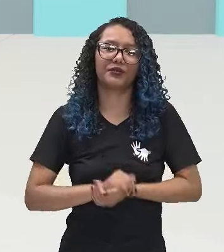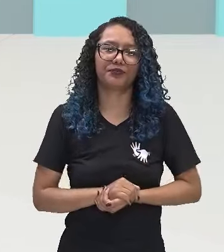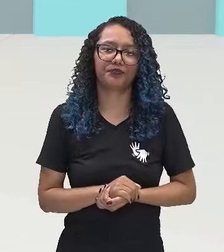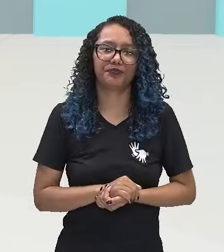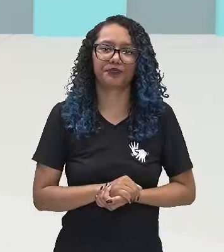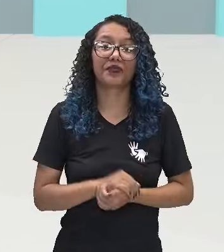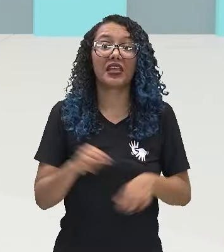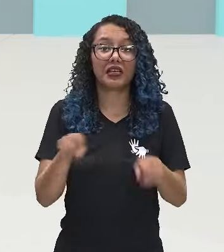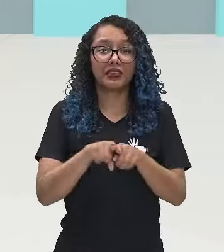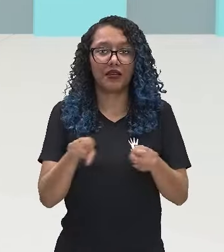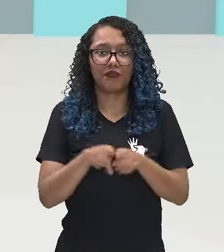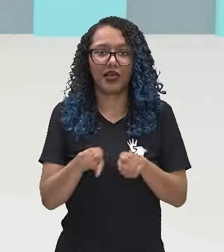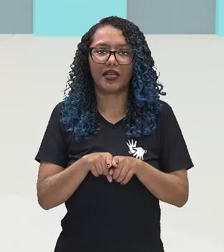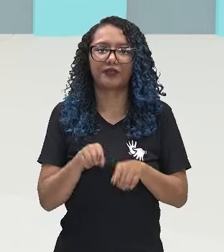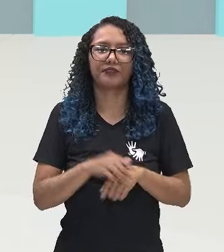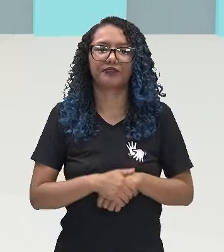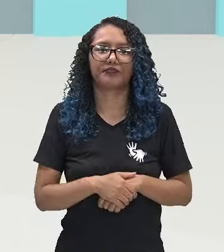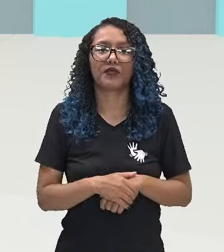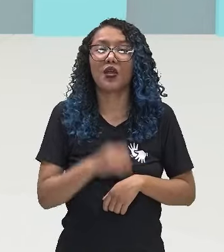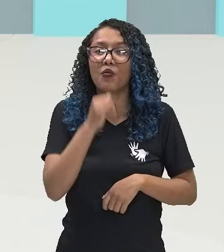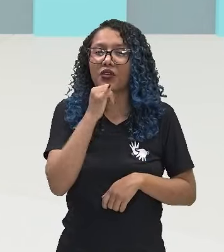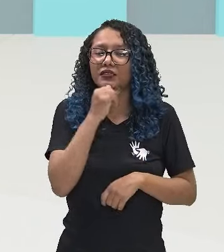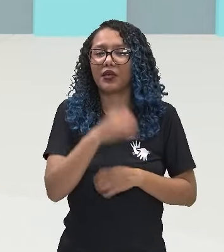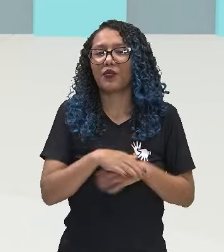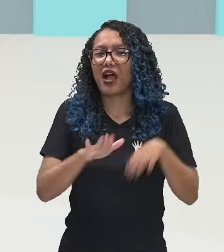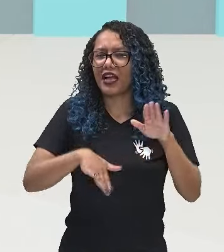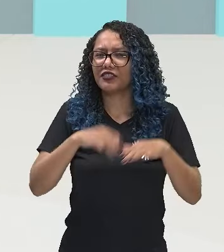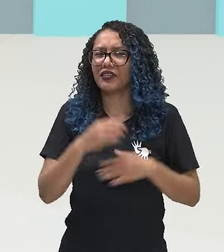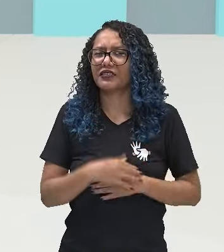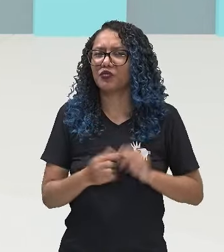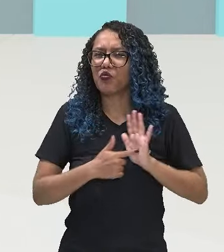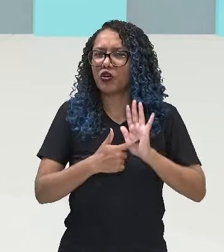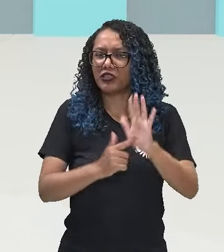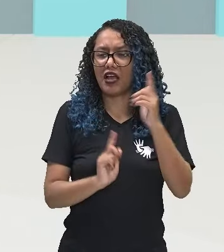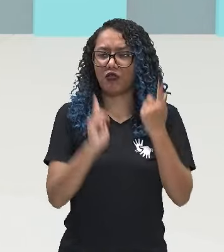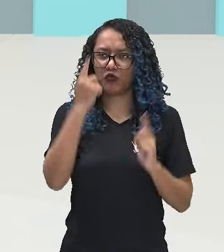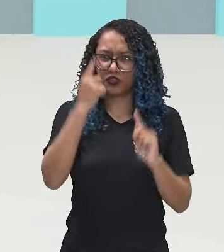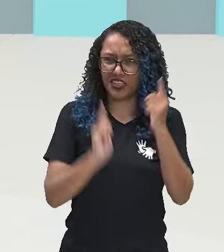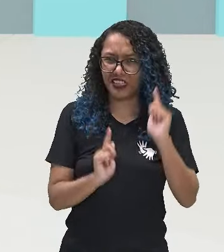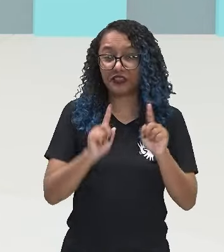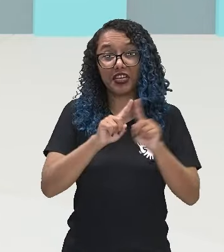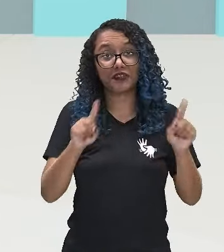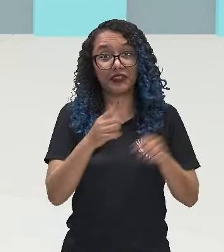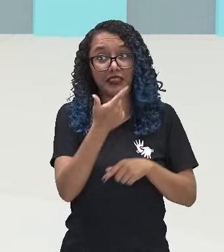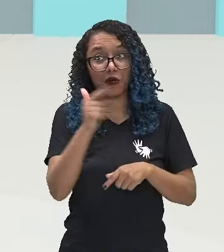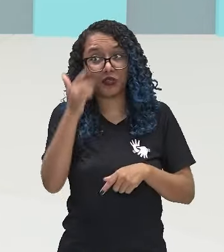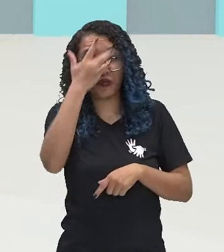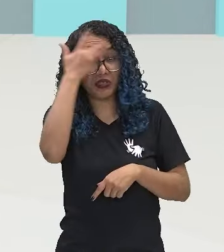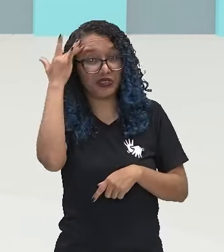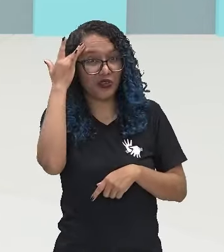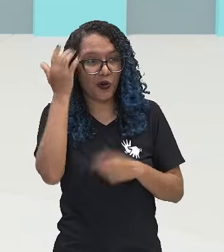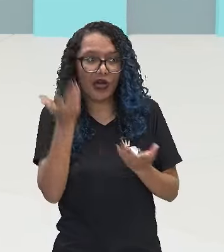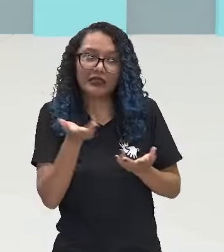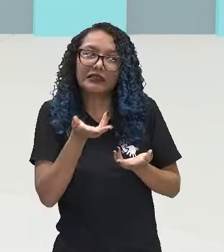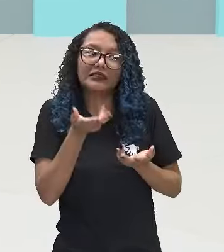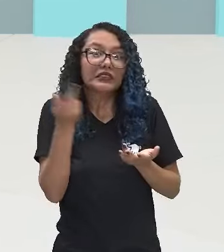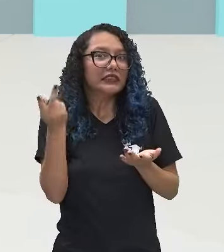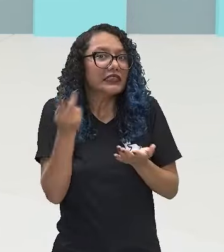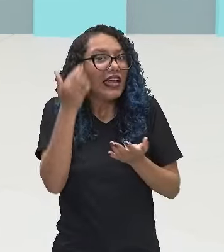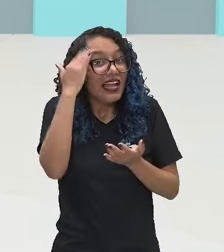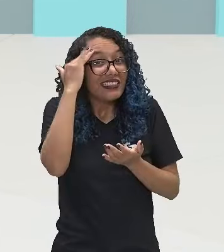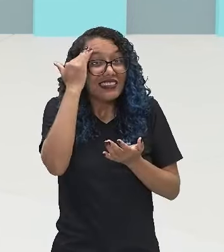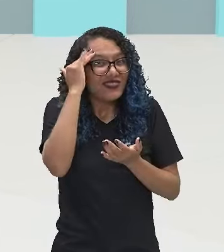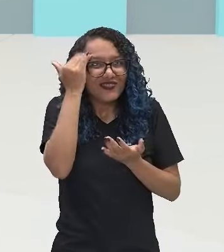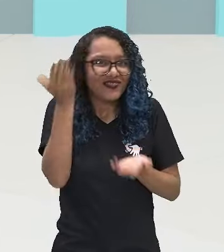Pode-se pretender dizer uma coisa com o corpo e ser compreendido de modo inadequado, até contrário, por um interlocutor